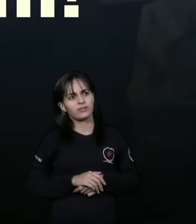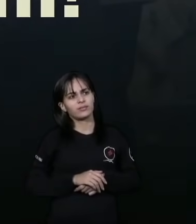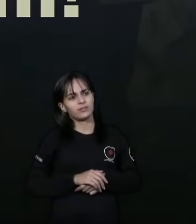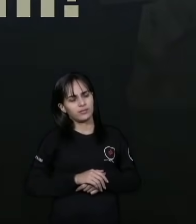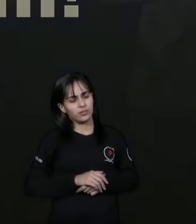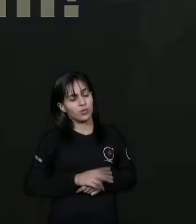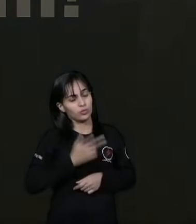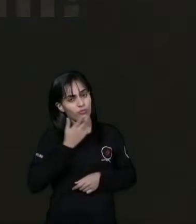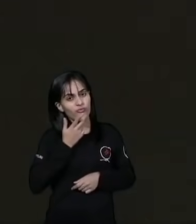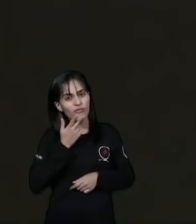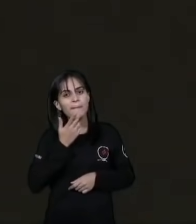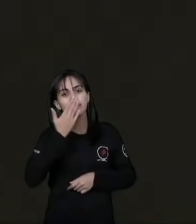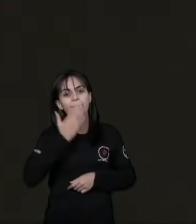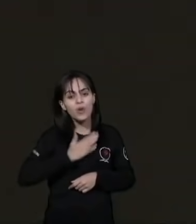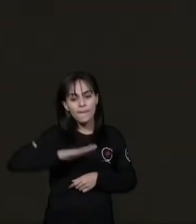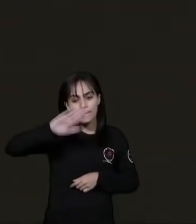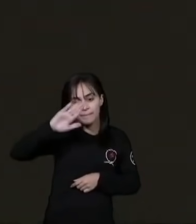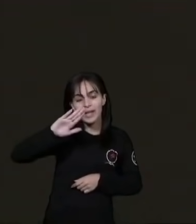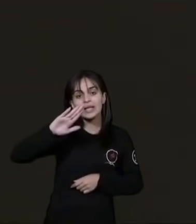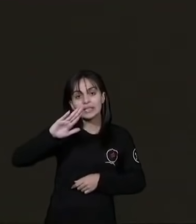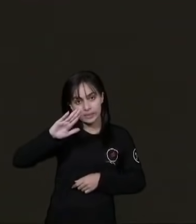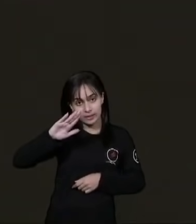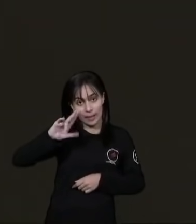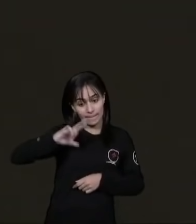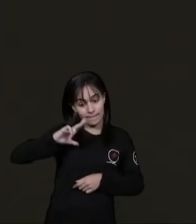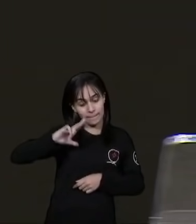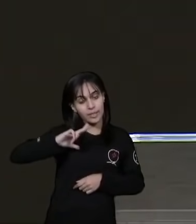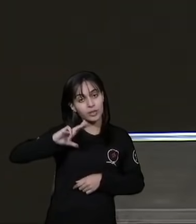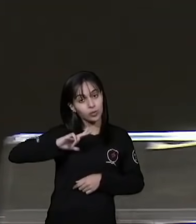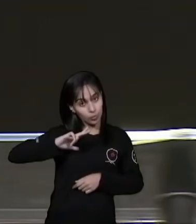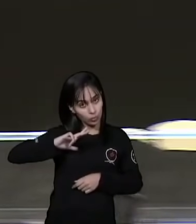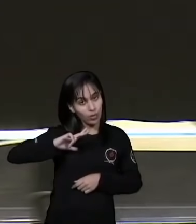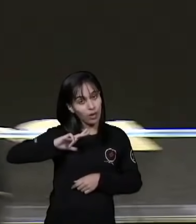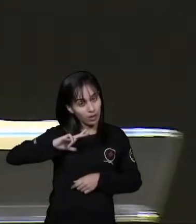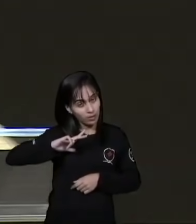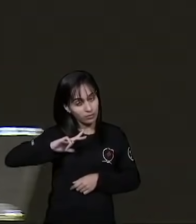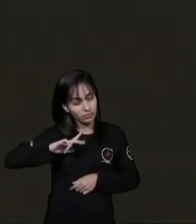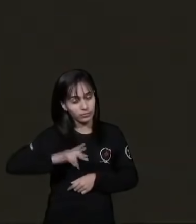e quando eu estou falando de promessas a nível pessoal principalmente